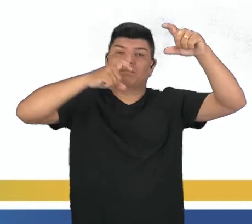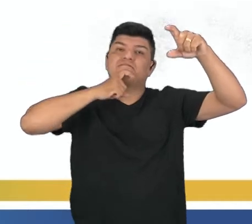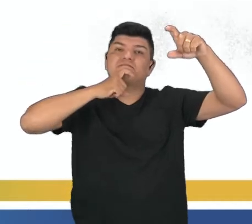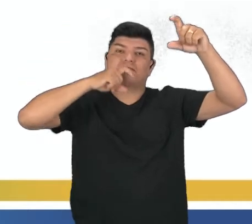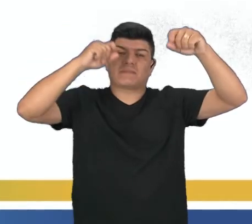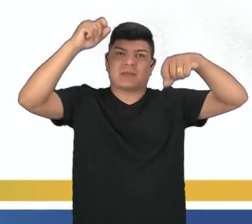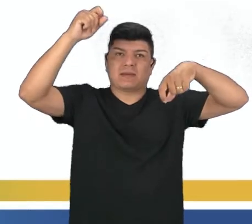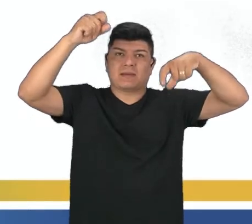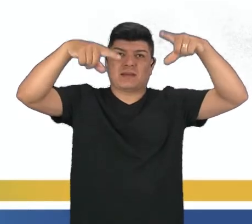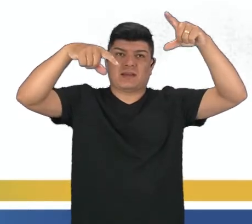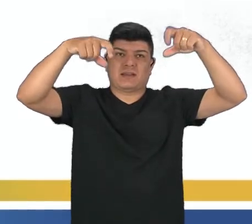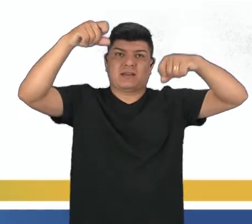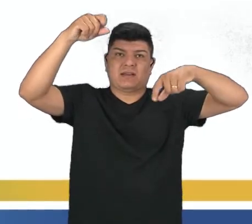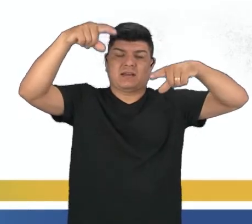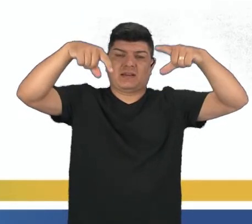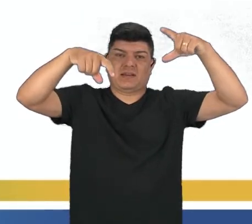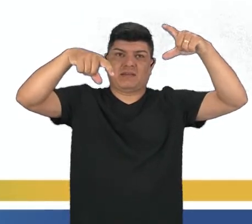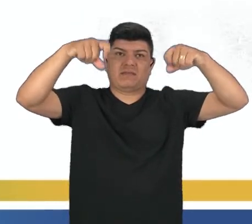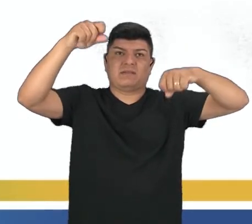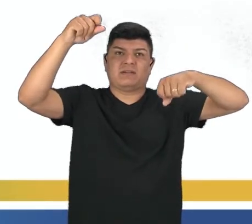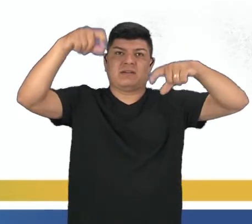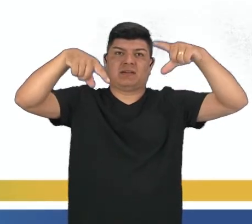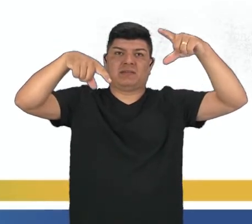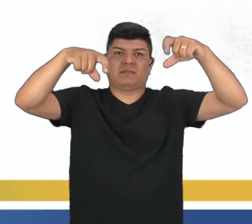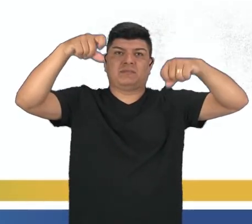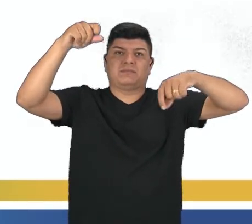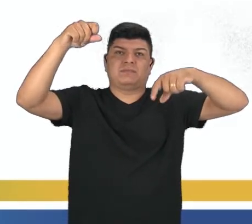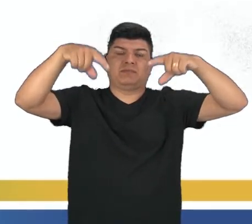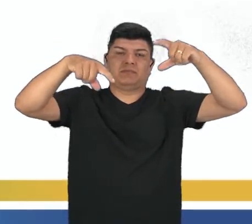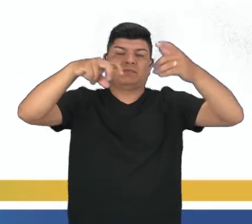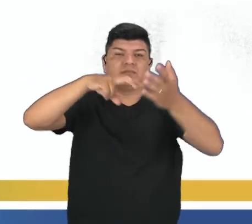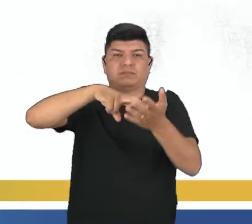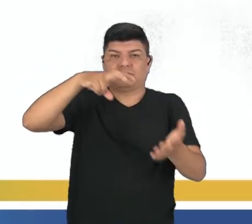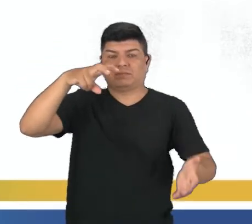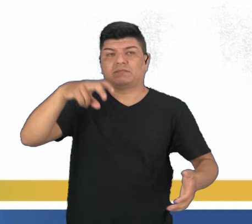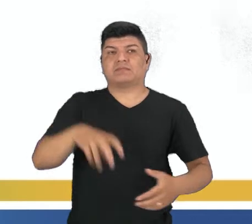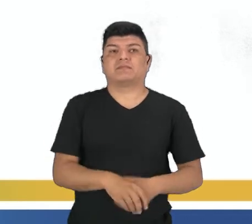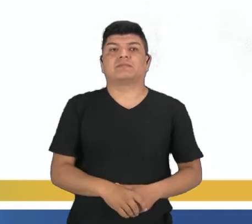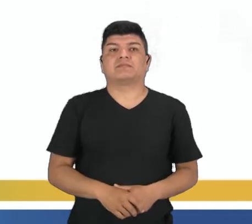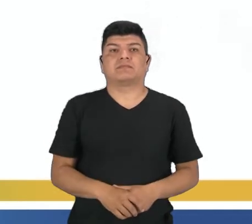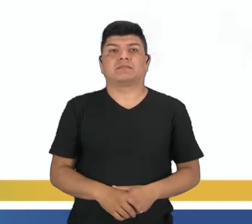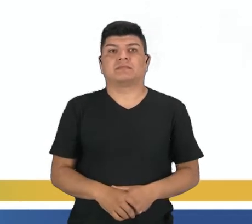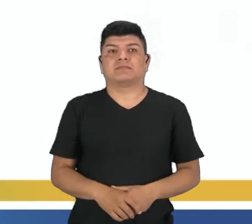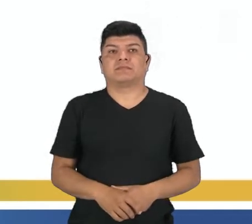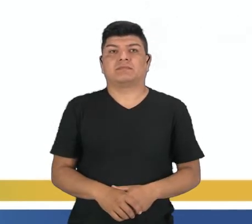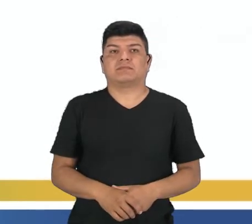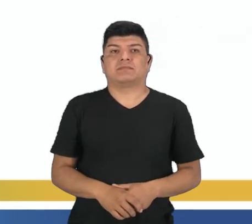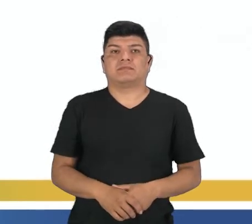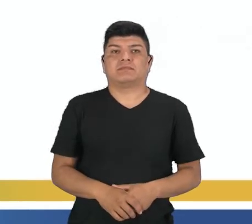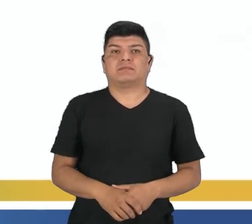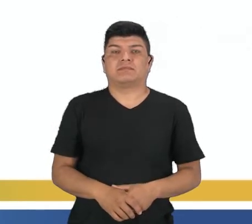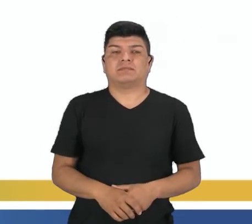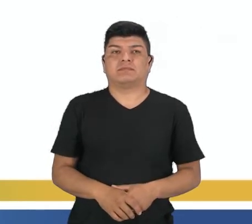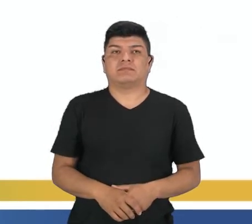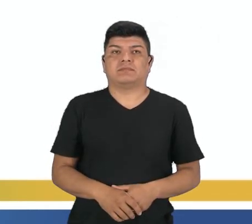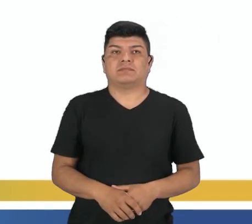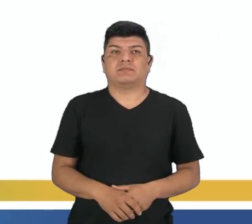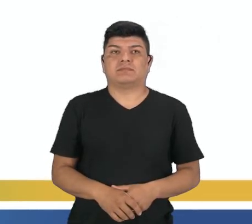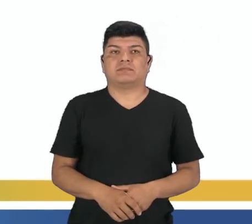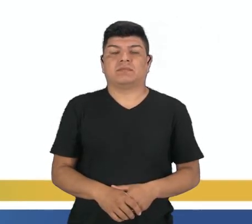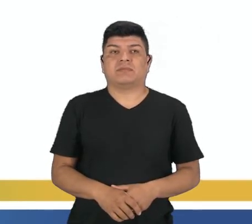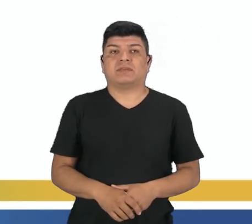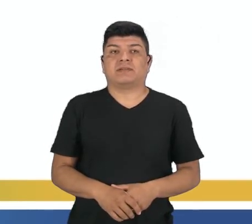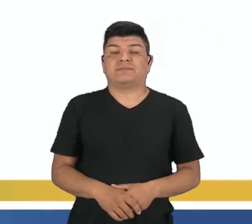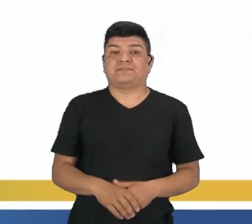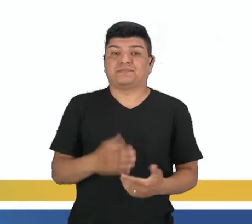para nós que é uma coisa que a gente nunca viu, né, galera? Mas lá na Europa é bem comum. Vamos a estudar mais no retorno da classe,